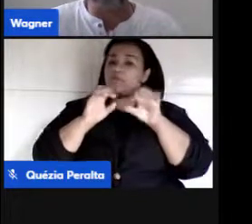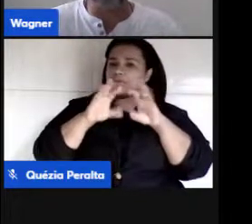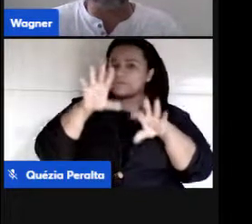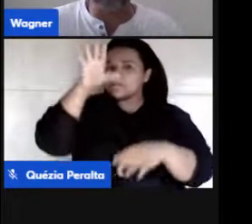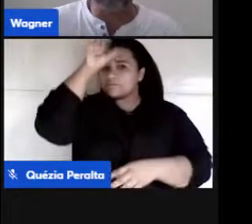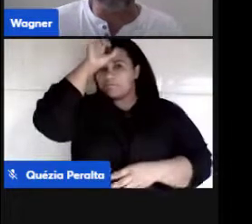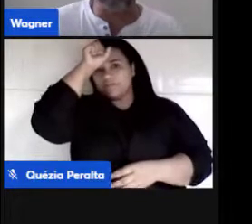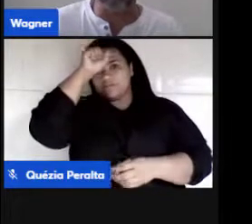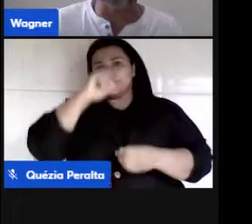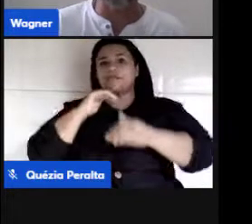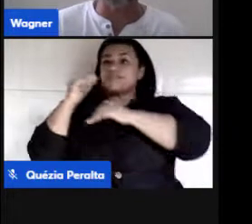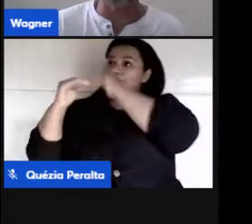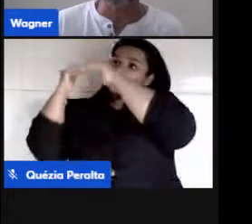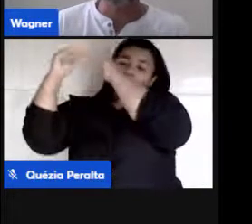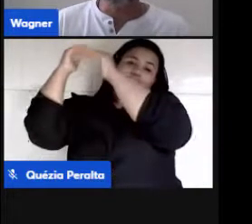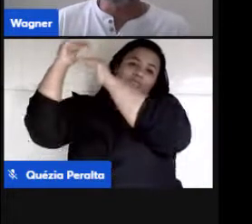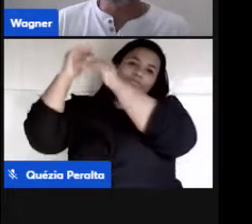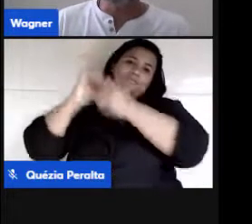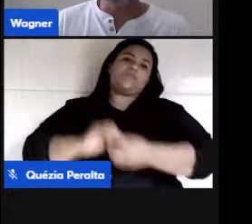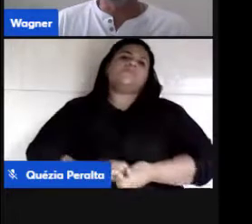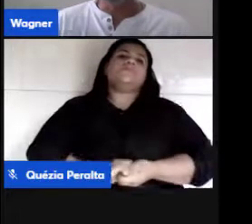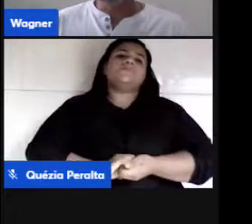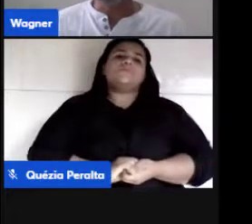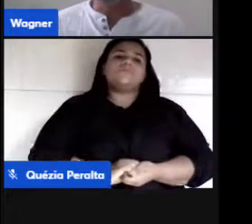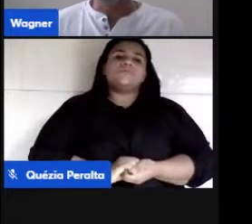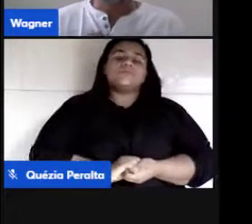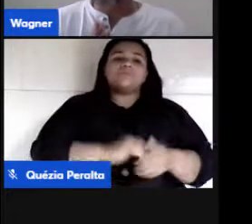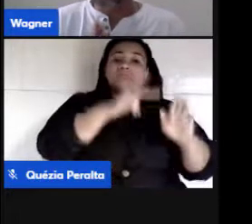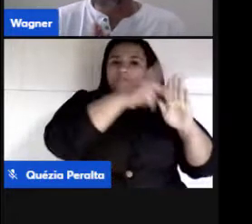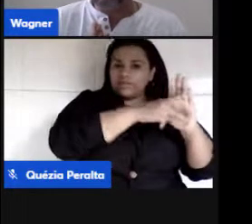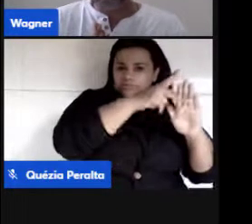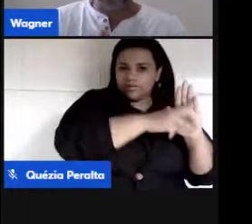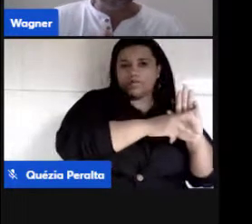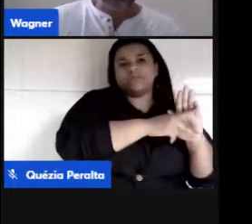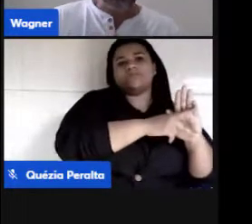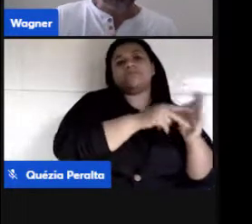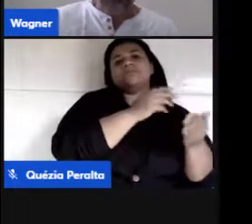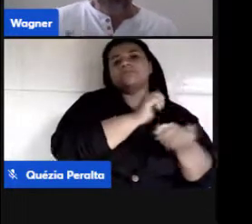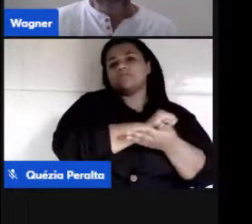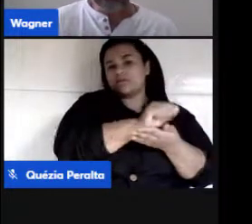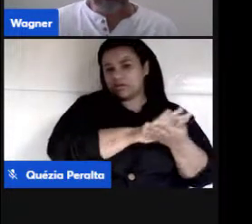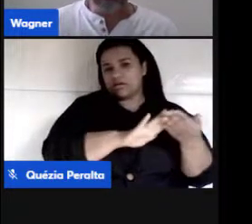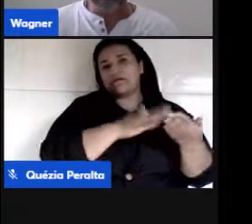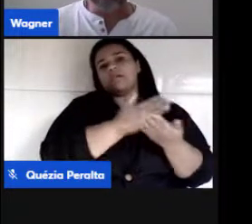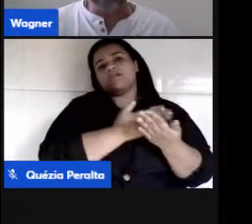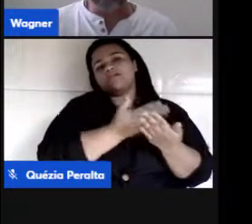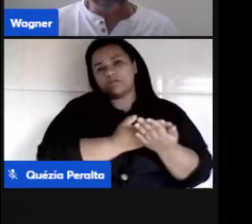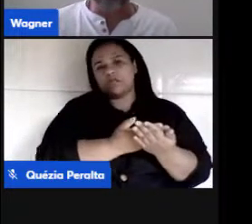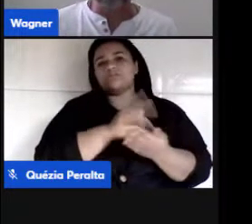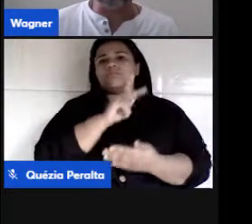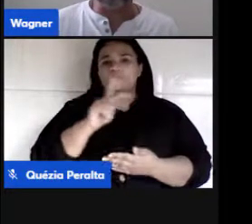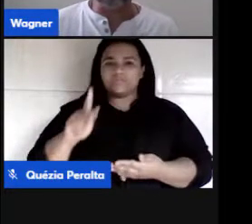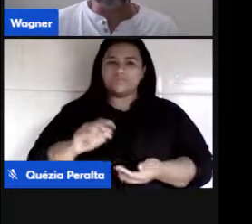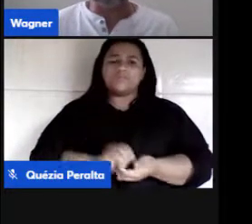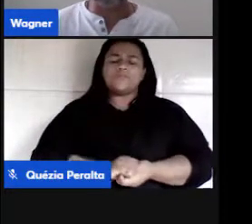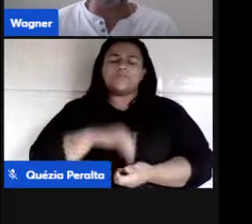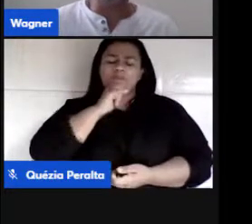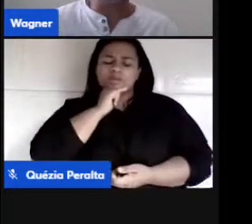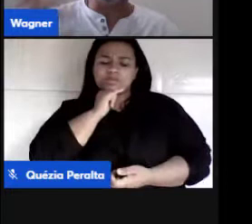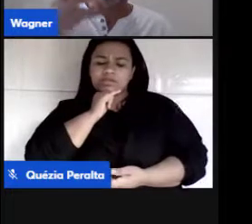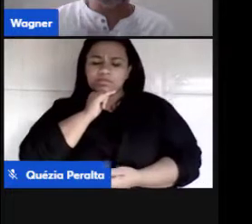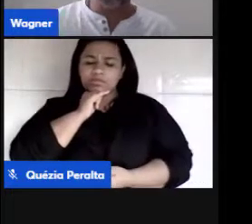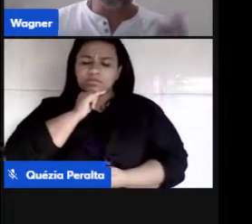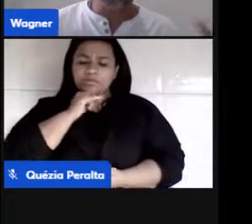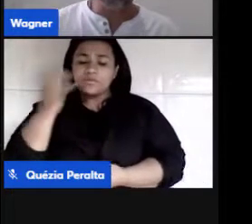qual você planejou, professor. Então, um exemplo, você quer que o aluno execute em casa alguma atividade, então